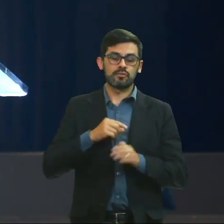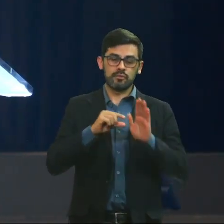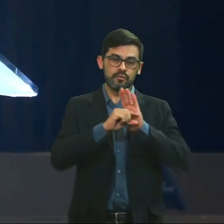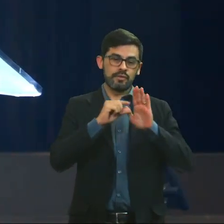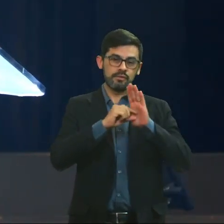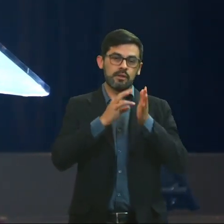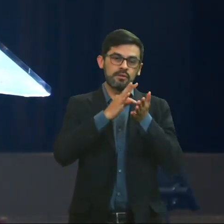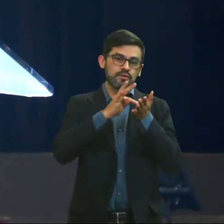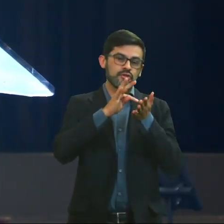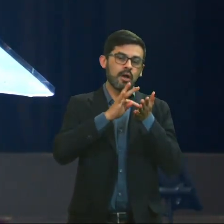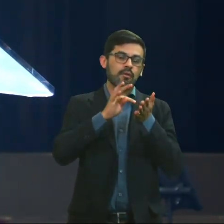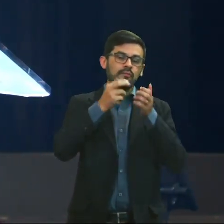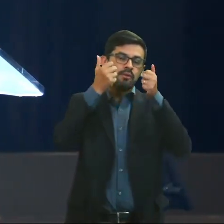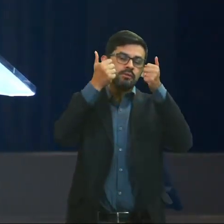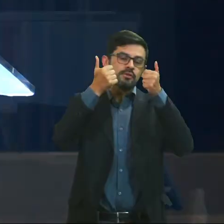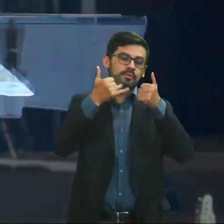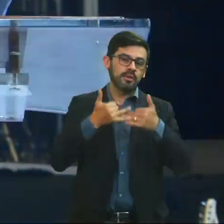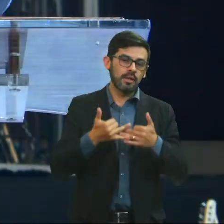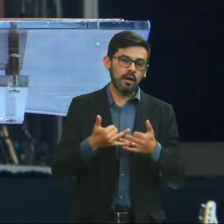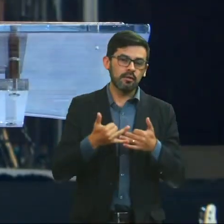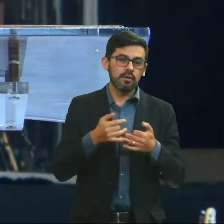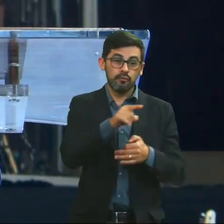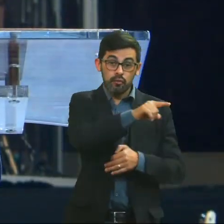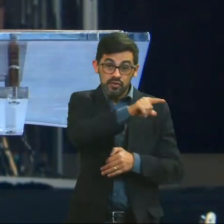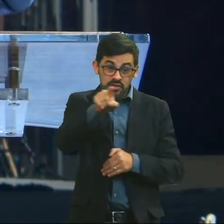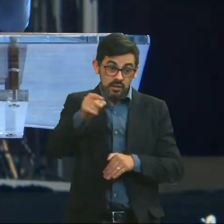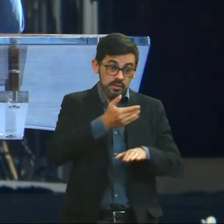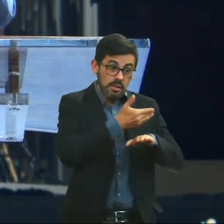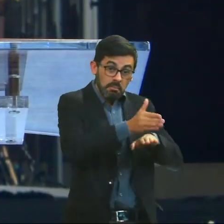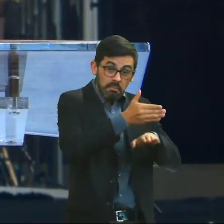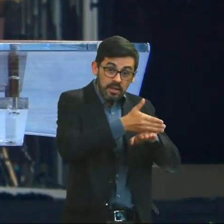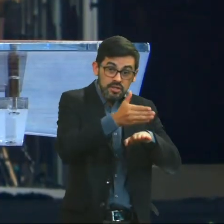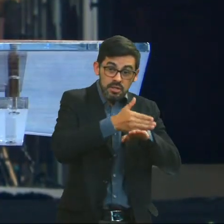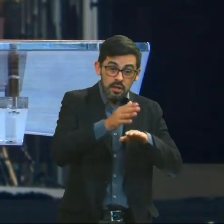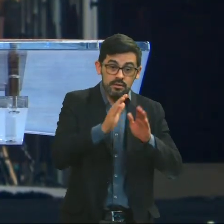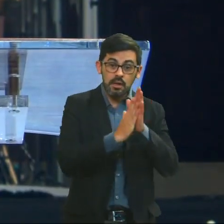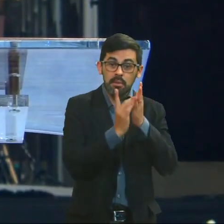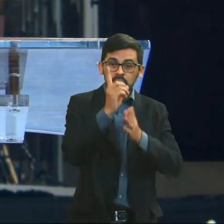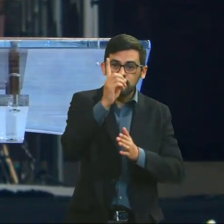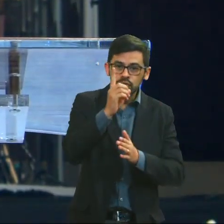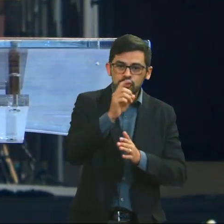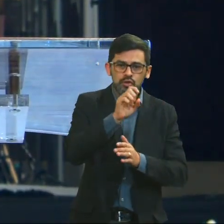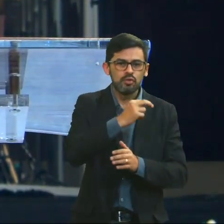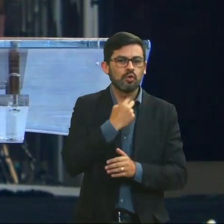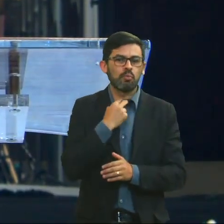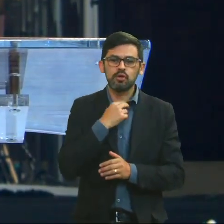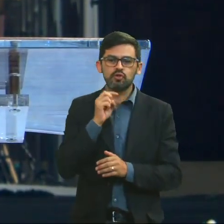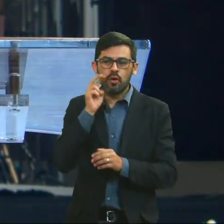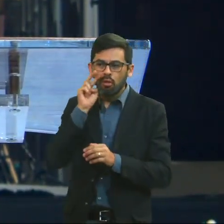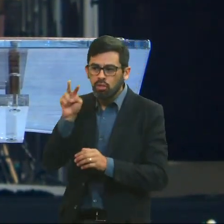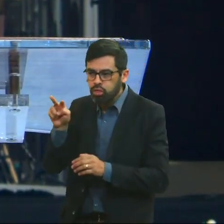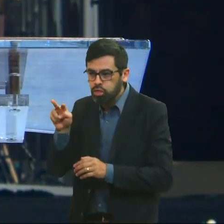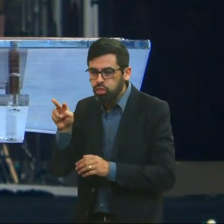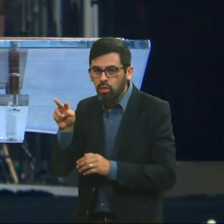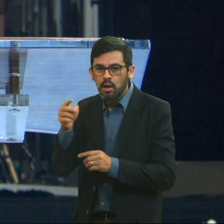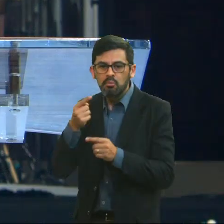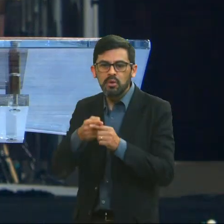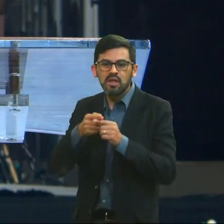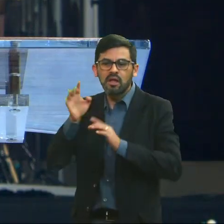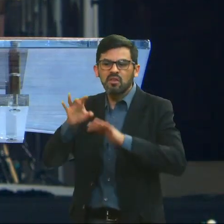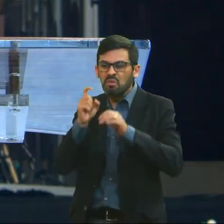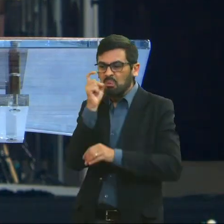ele vai dizer, sejam praticantes da palavra e não apenas ouvintes, enganando-vos